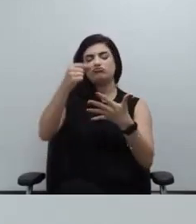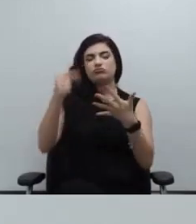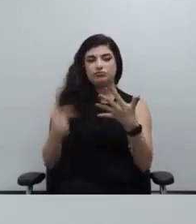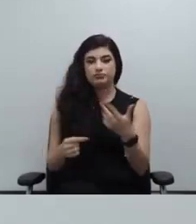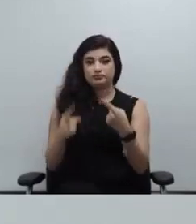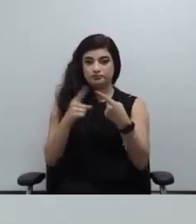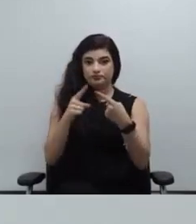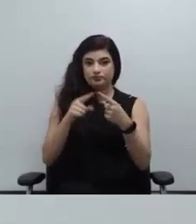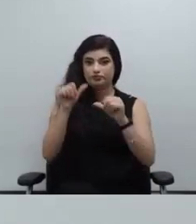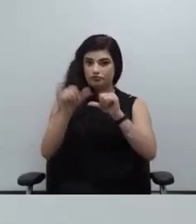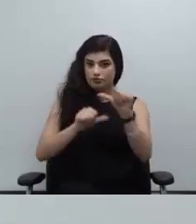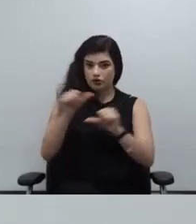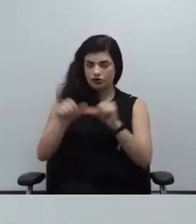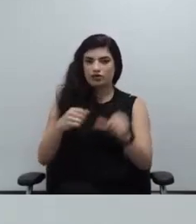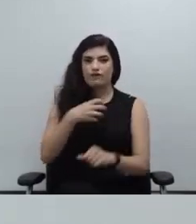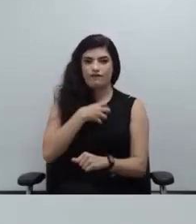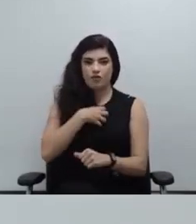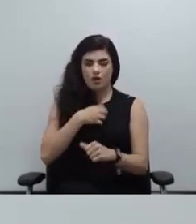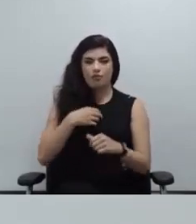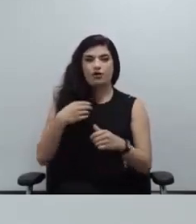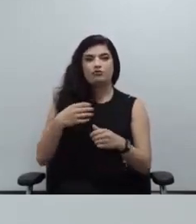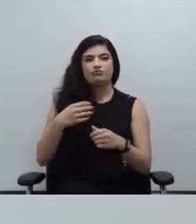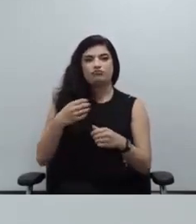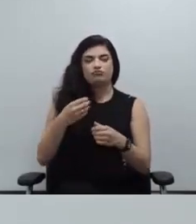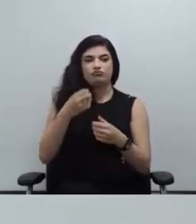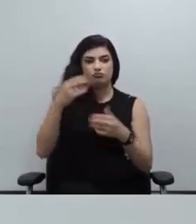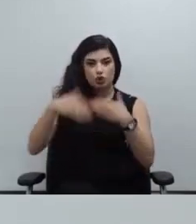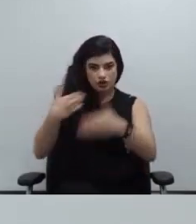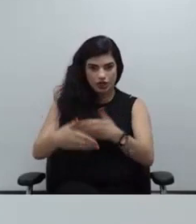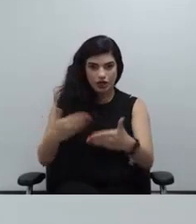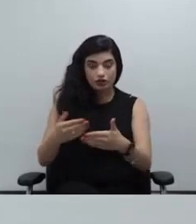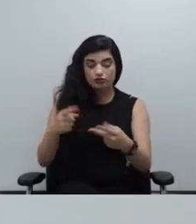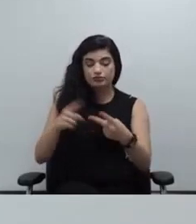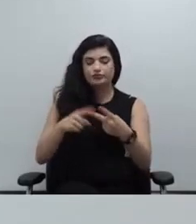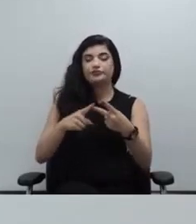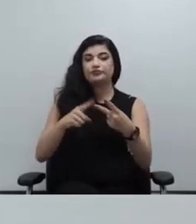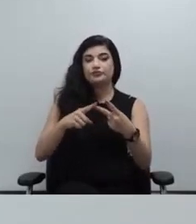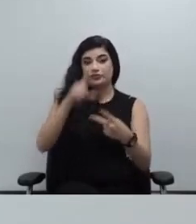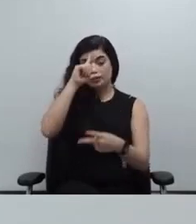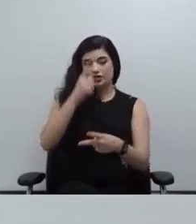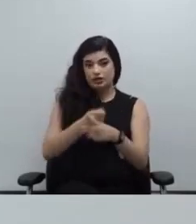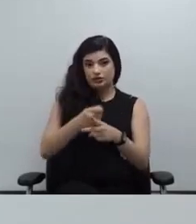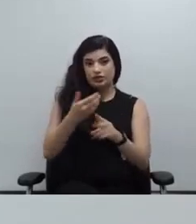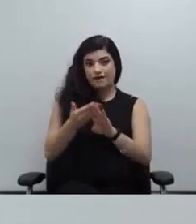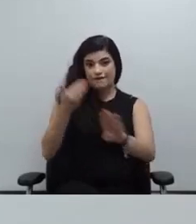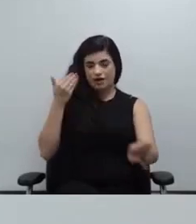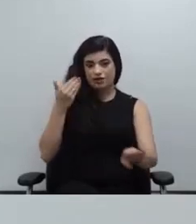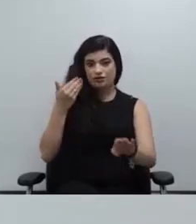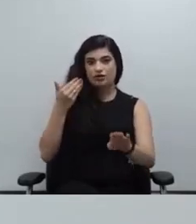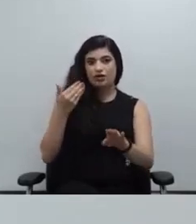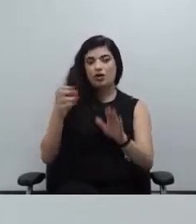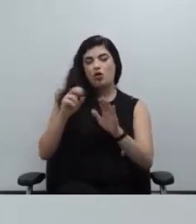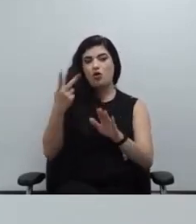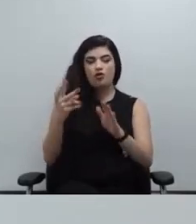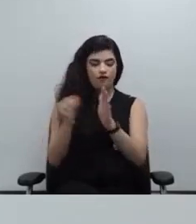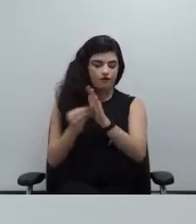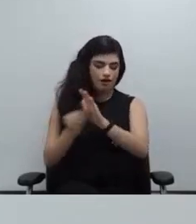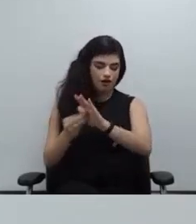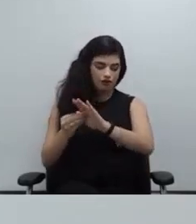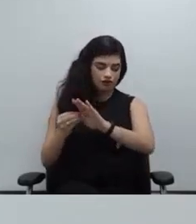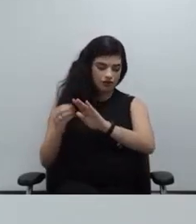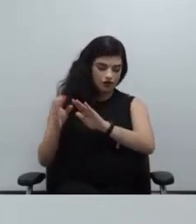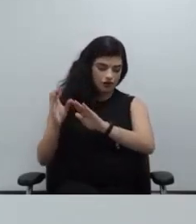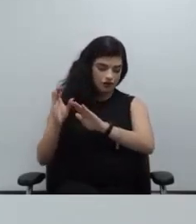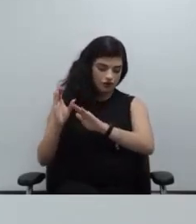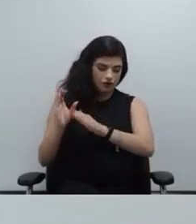1. Alteração da forma de distribuição dos processos. 2. Definição das justificativas para afastamentos e ausências de conselheiros